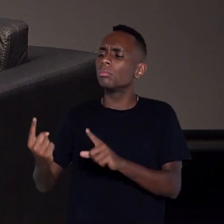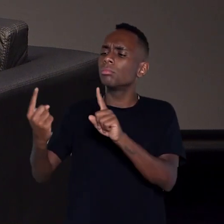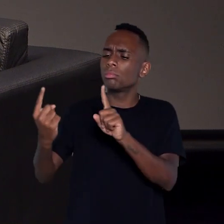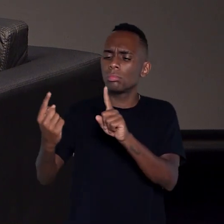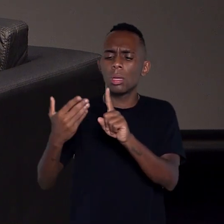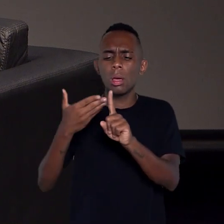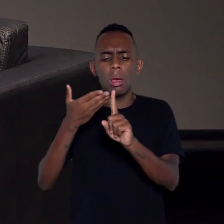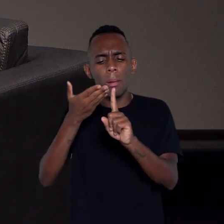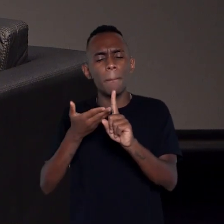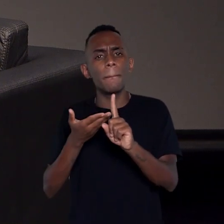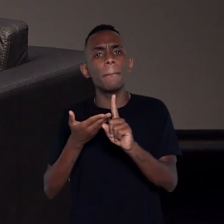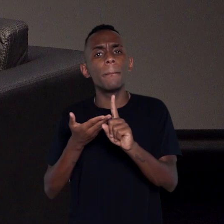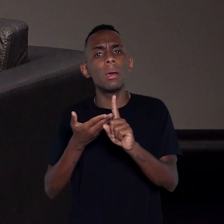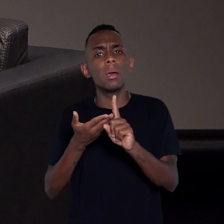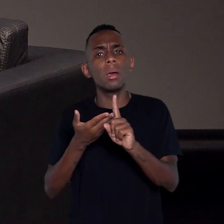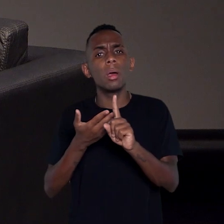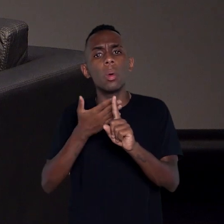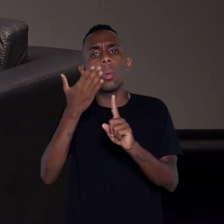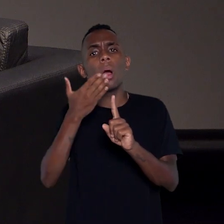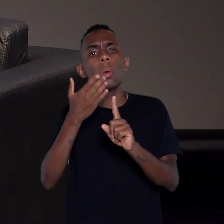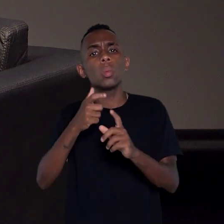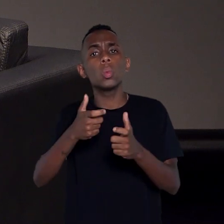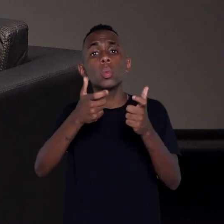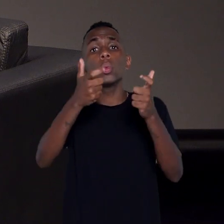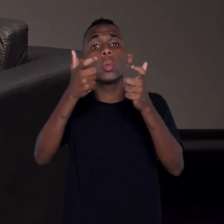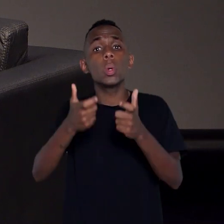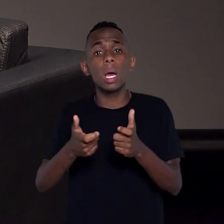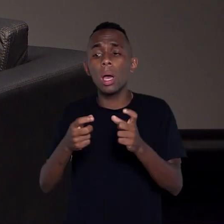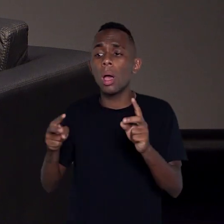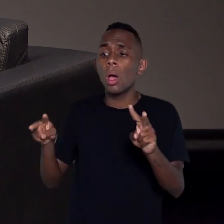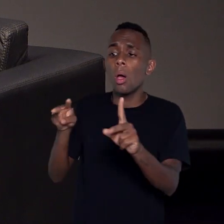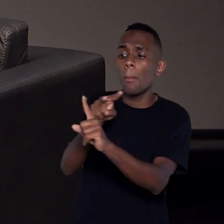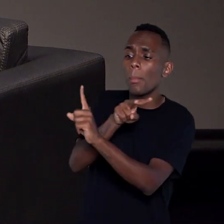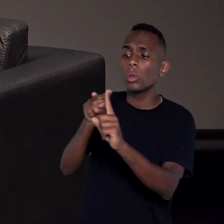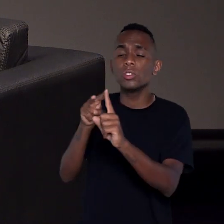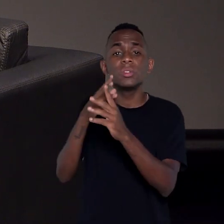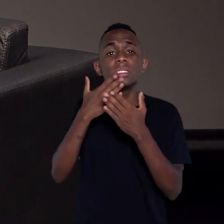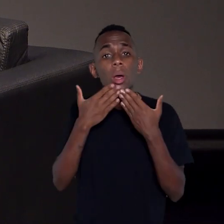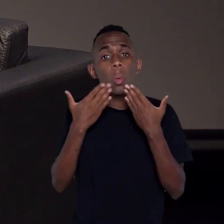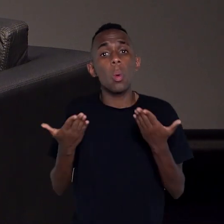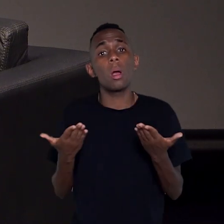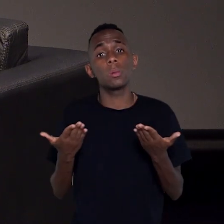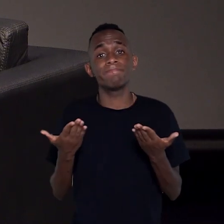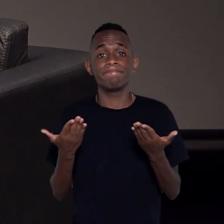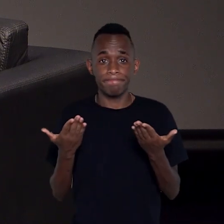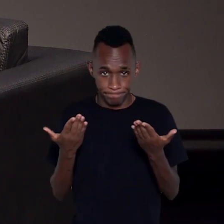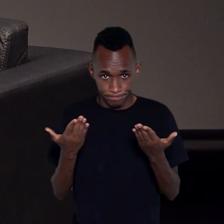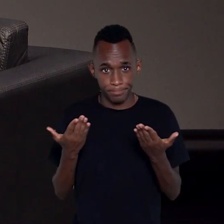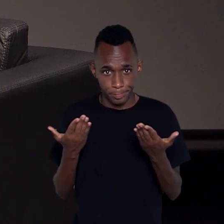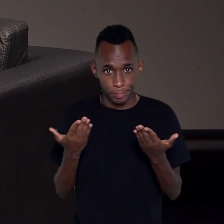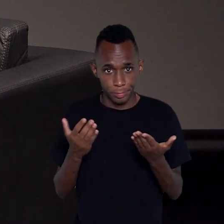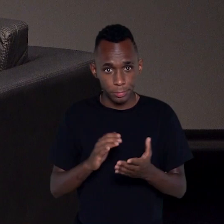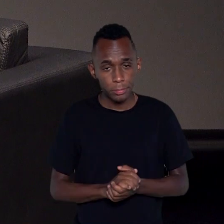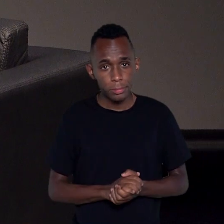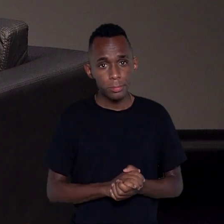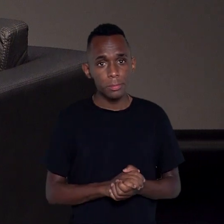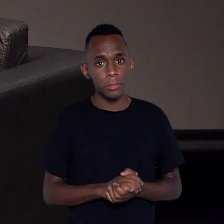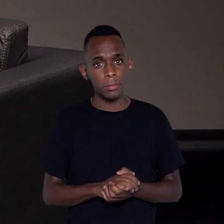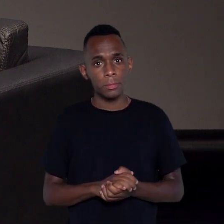é aquela personagem, de que lugar ela está falando, né, de que lugar aquela história acontece.